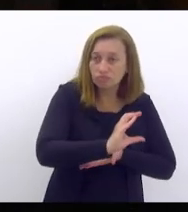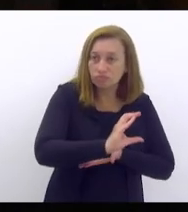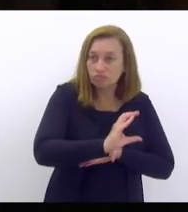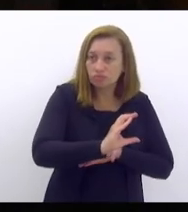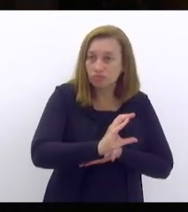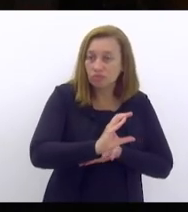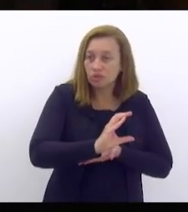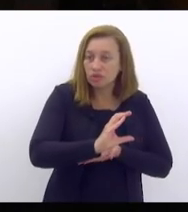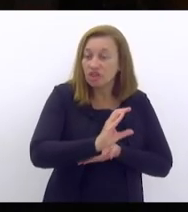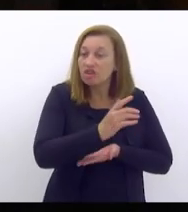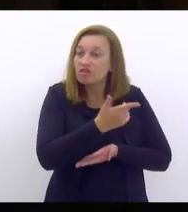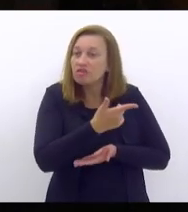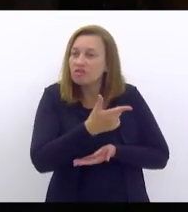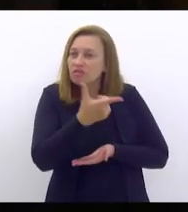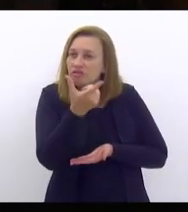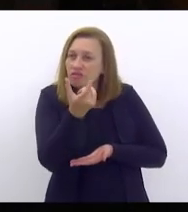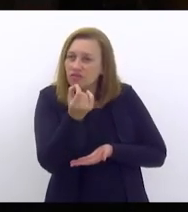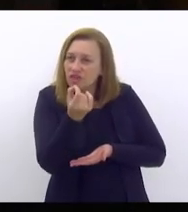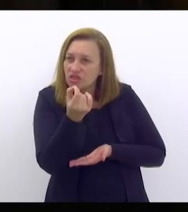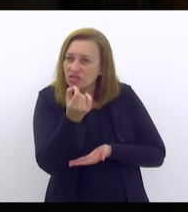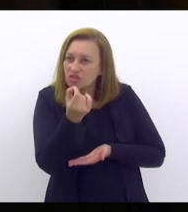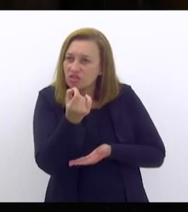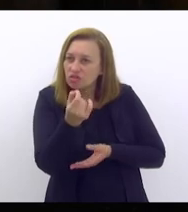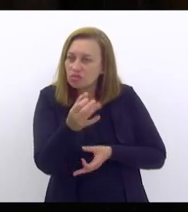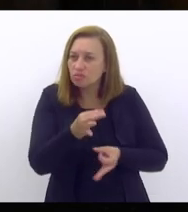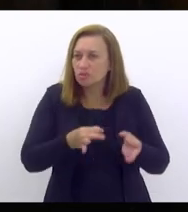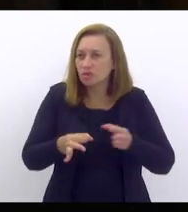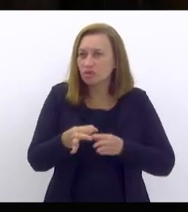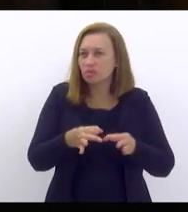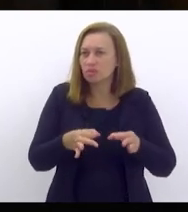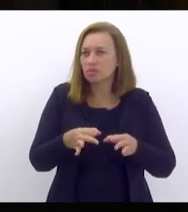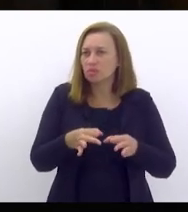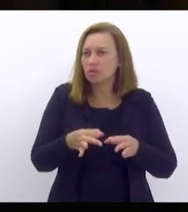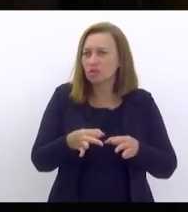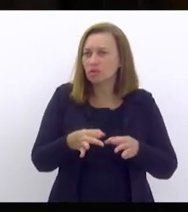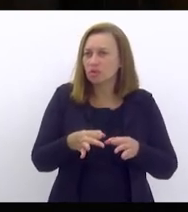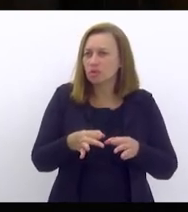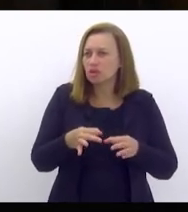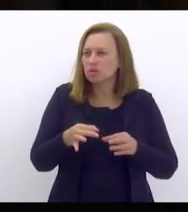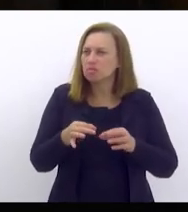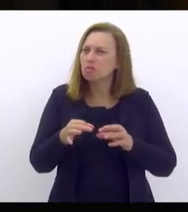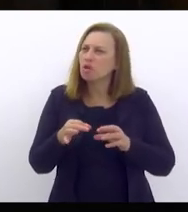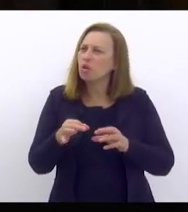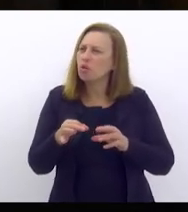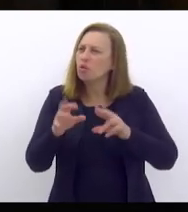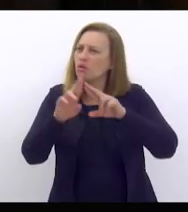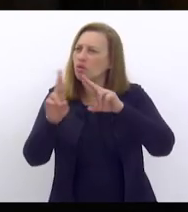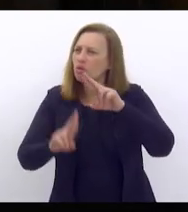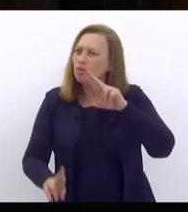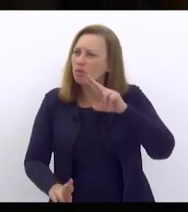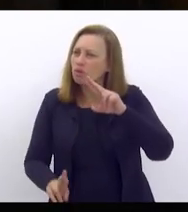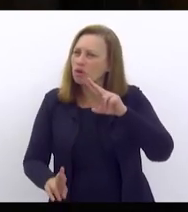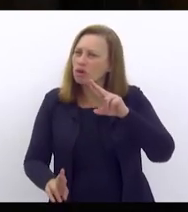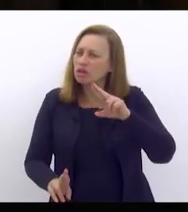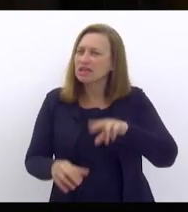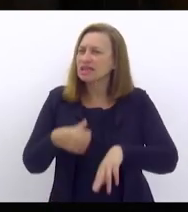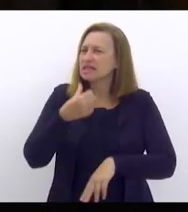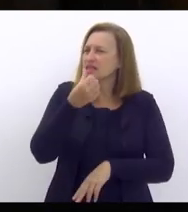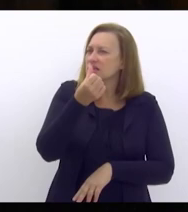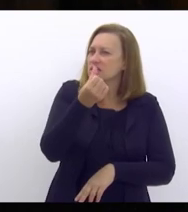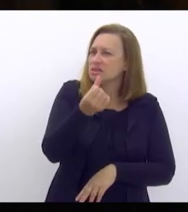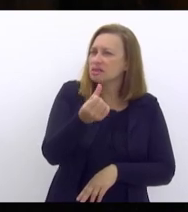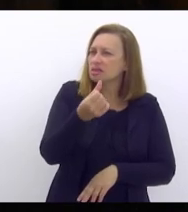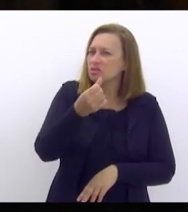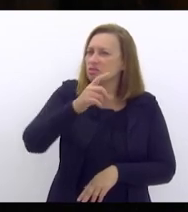20 programas na UERJ. Sabe qual era o valor da merreca desses 20 programas?